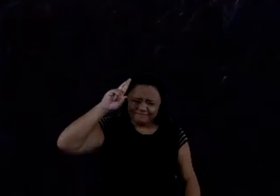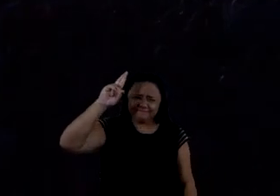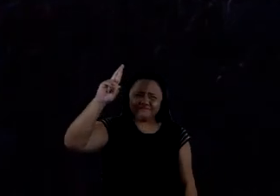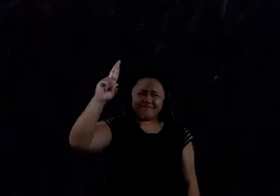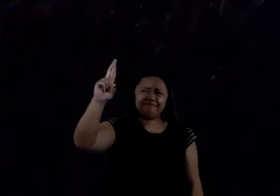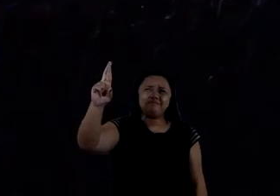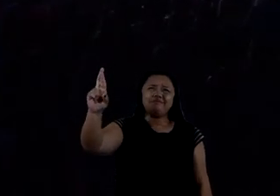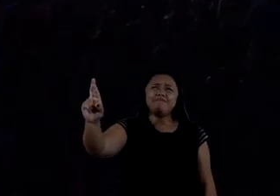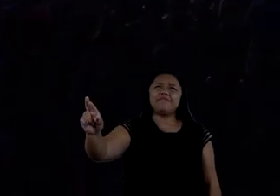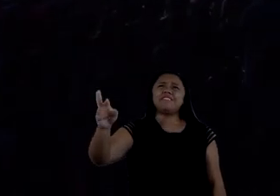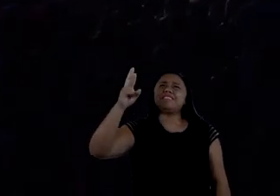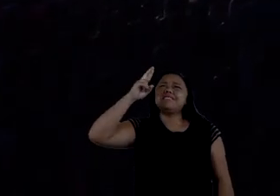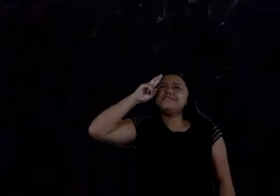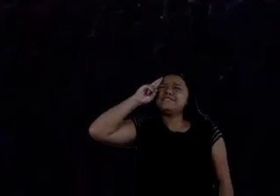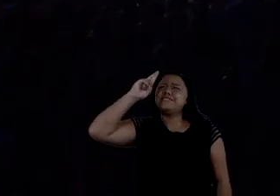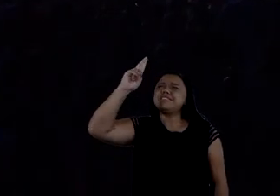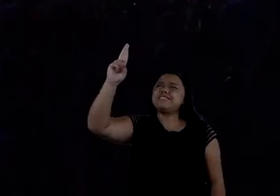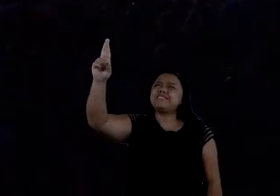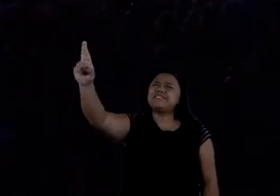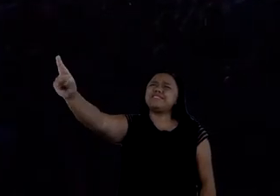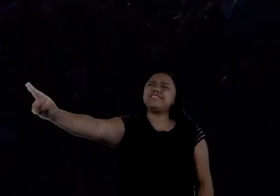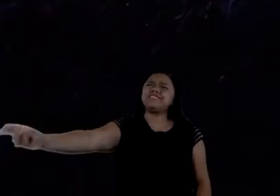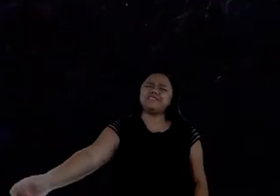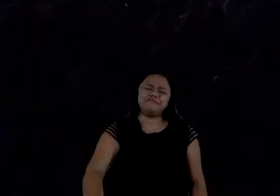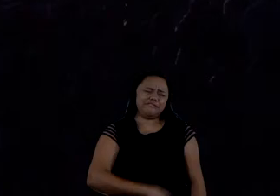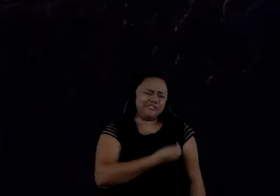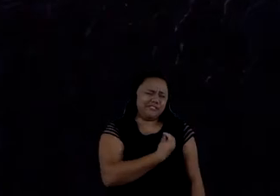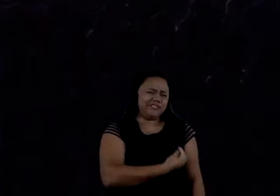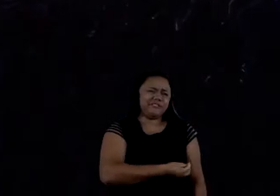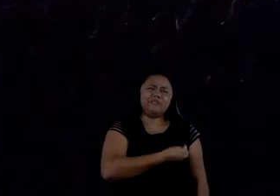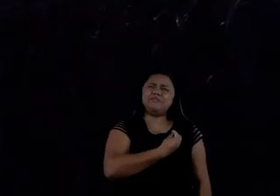Oh Senhor, traz o teu avivamento sobre nós.